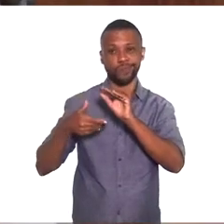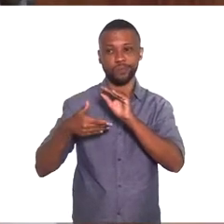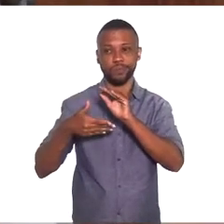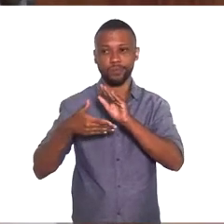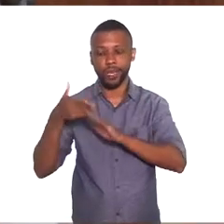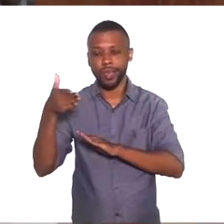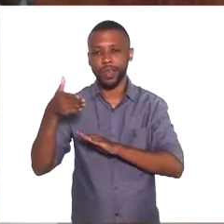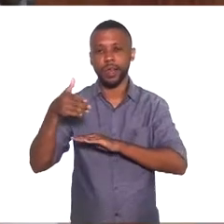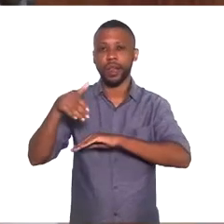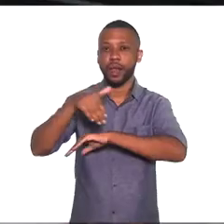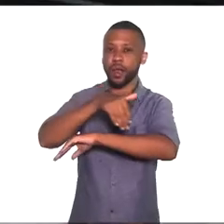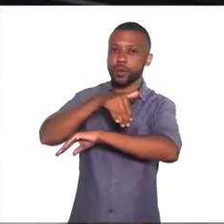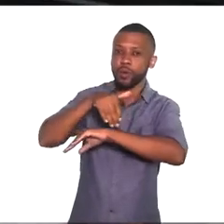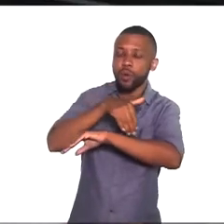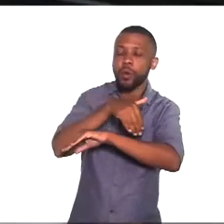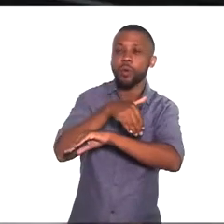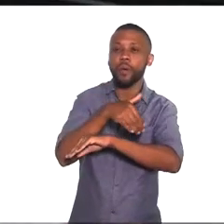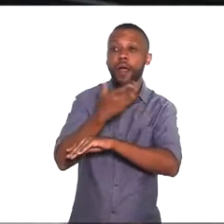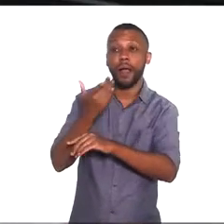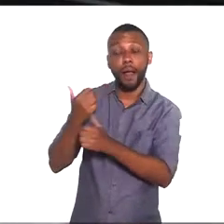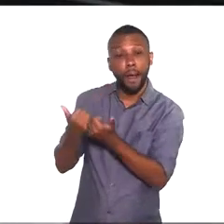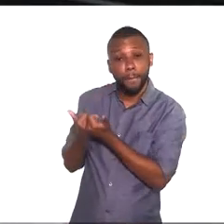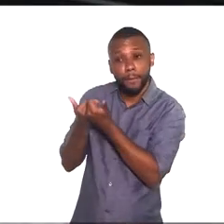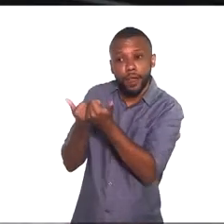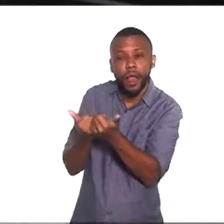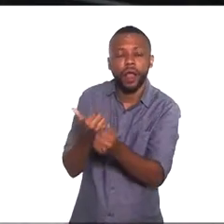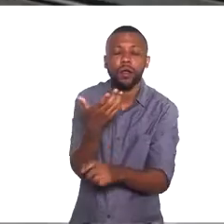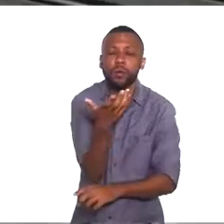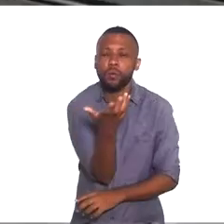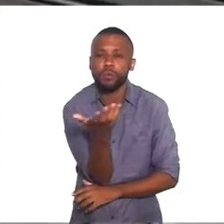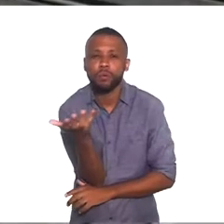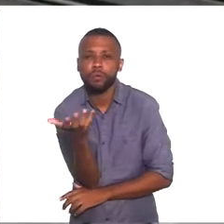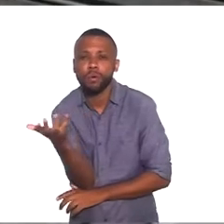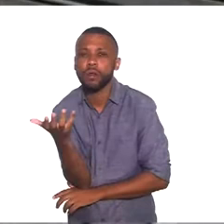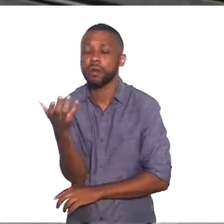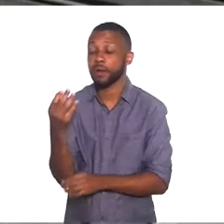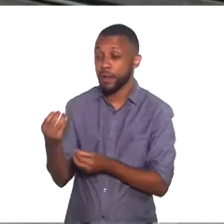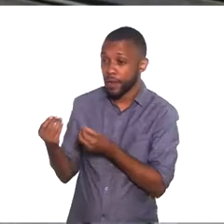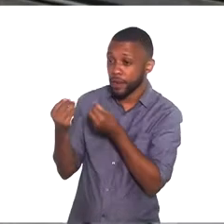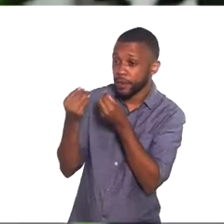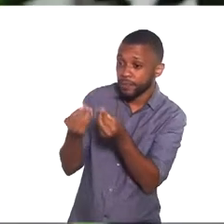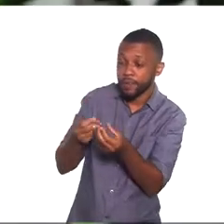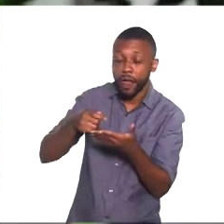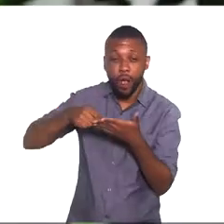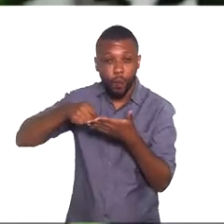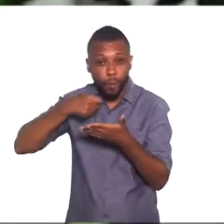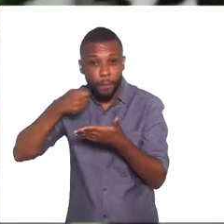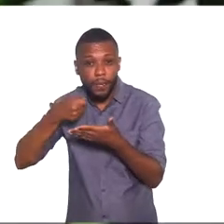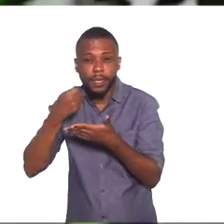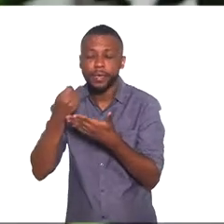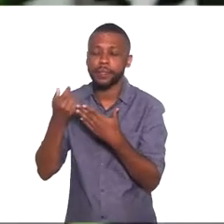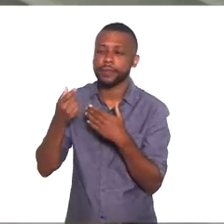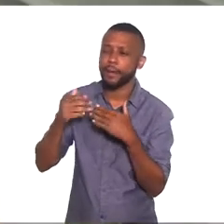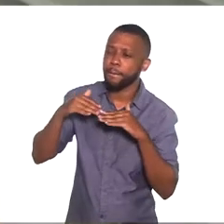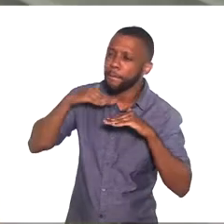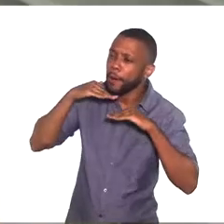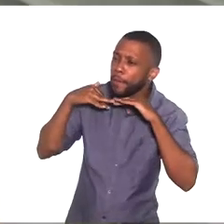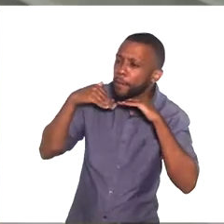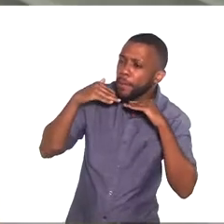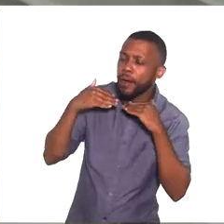e as ruas ver os moradores de rua levar comida conversar